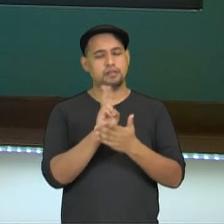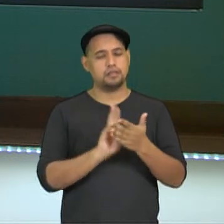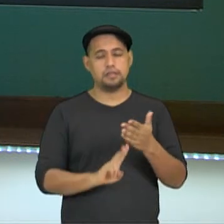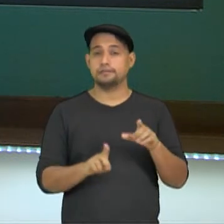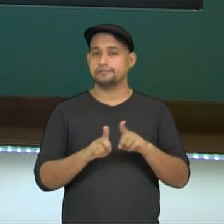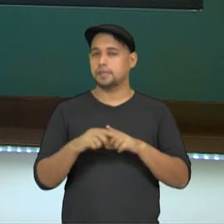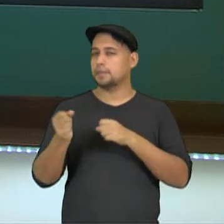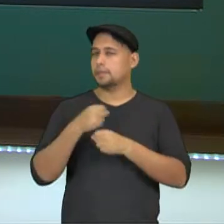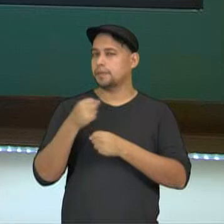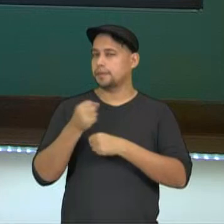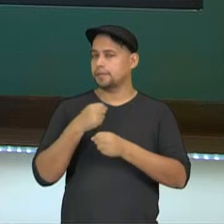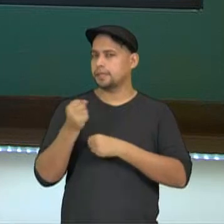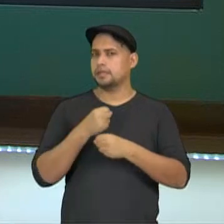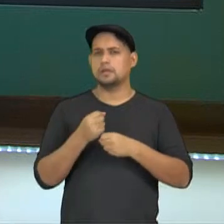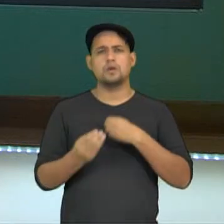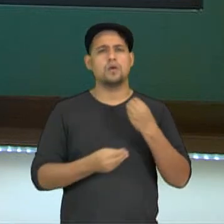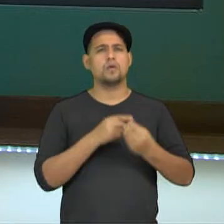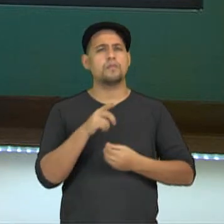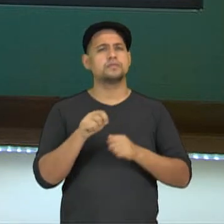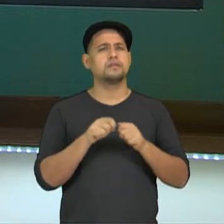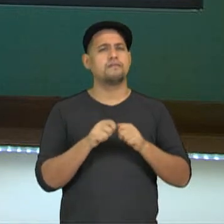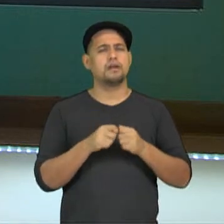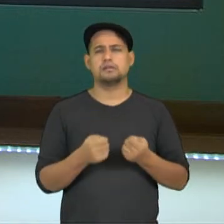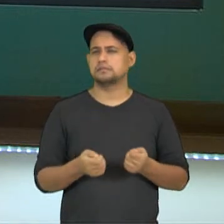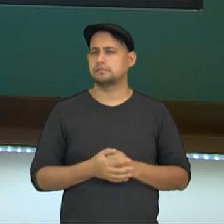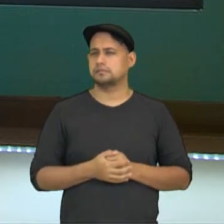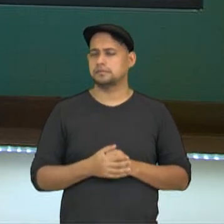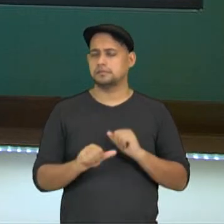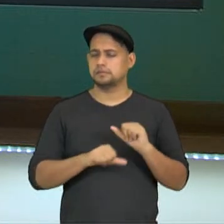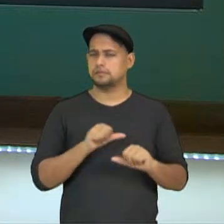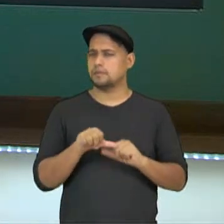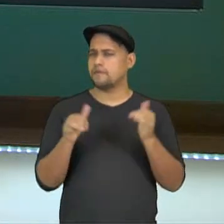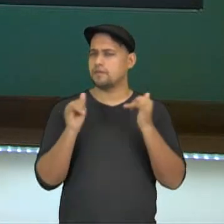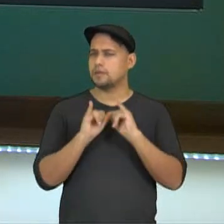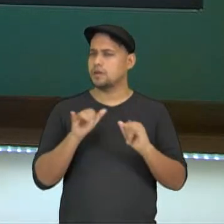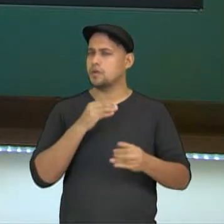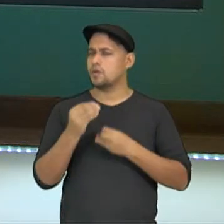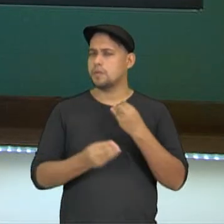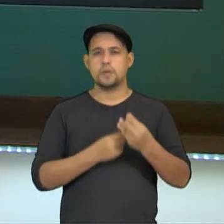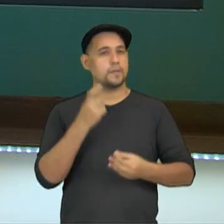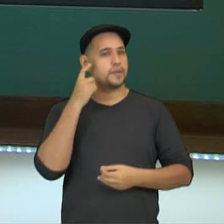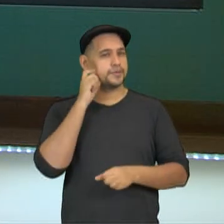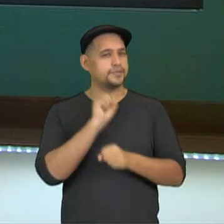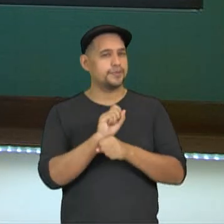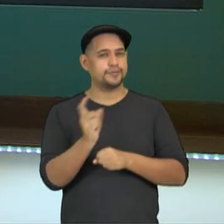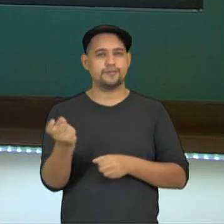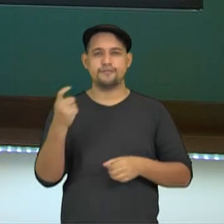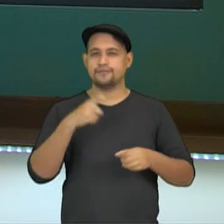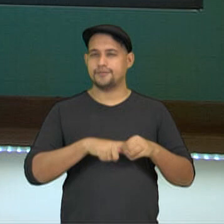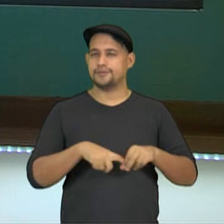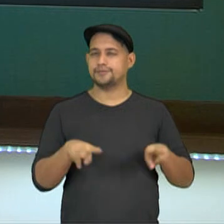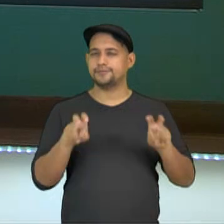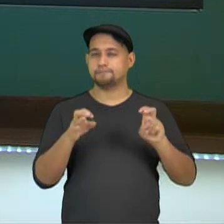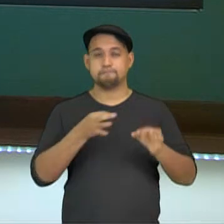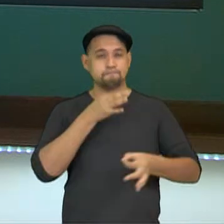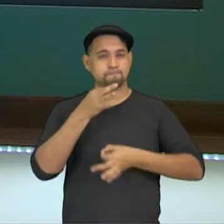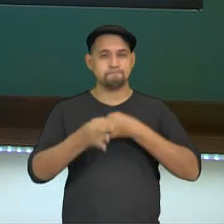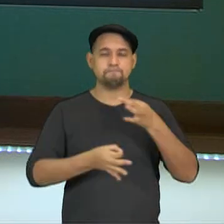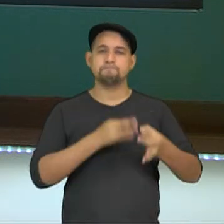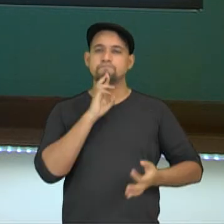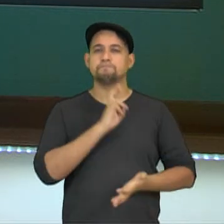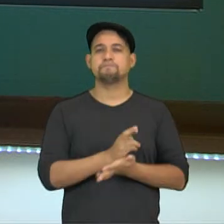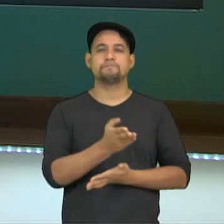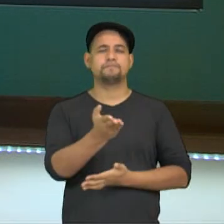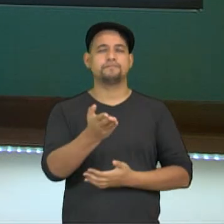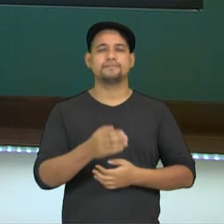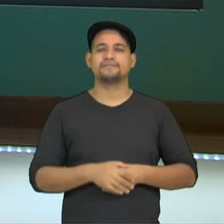de uma reportagem. Como você faria o título, né, transformando em notícia? Pensa um pouquinho que eu já volto com uma sugestão de